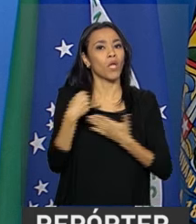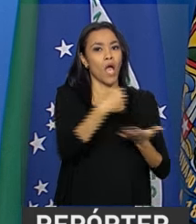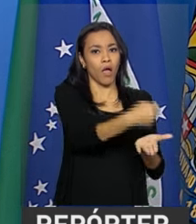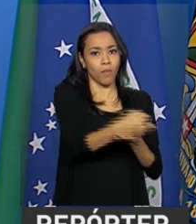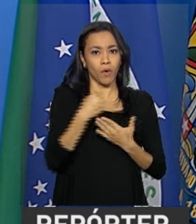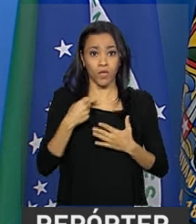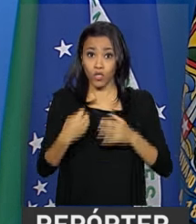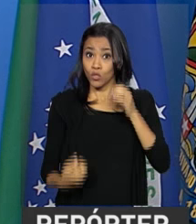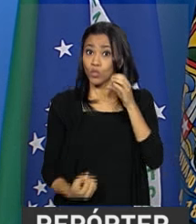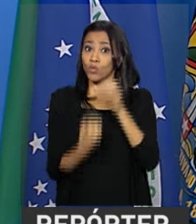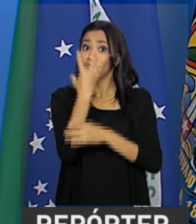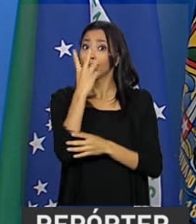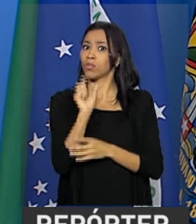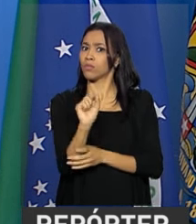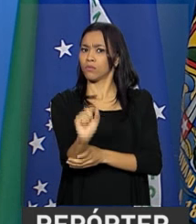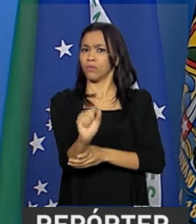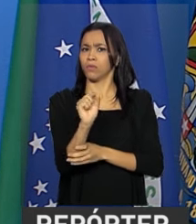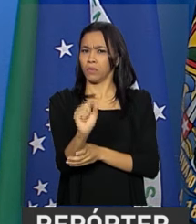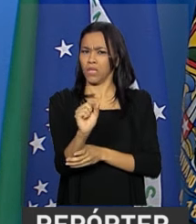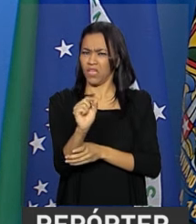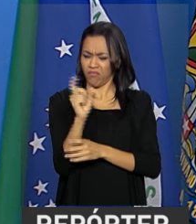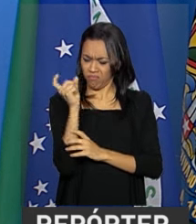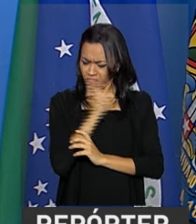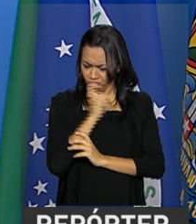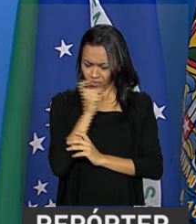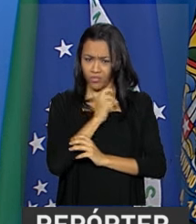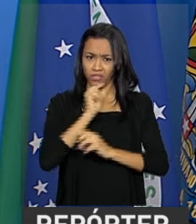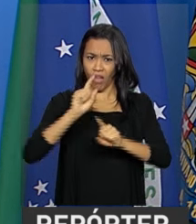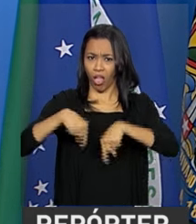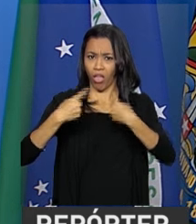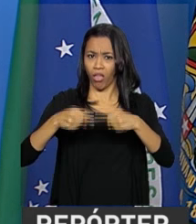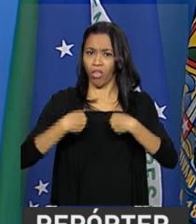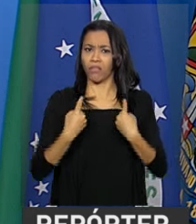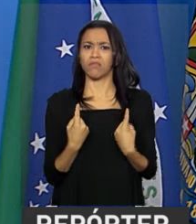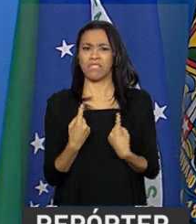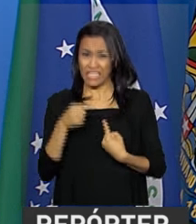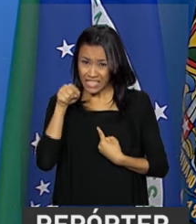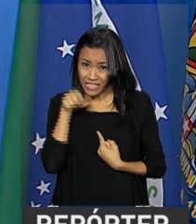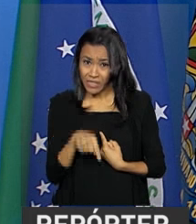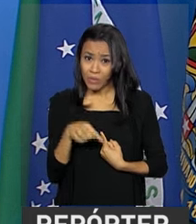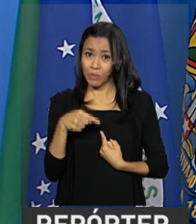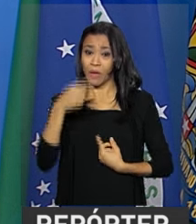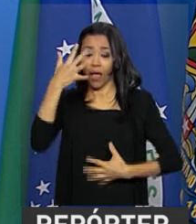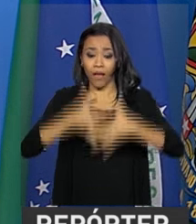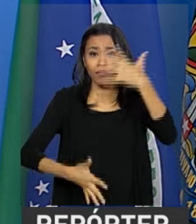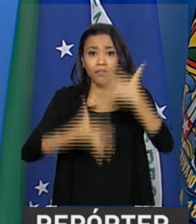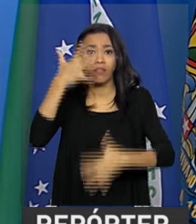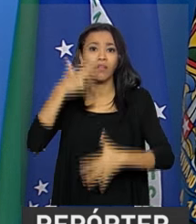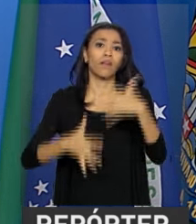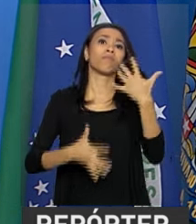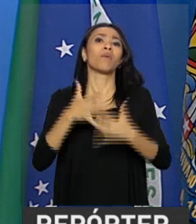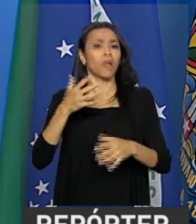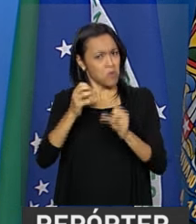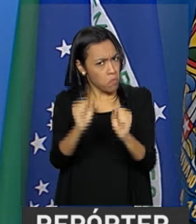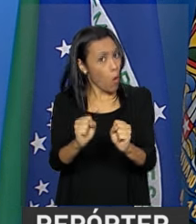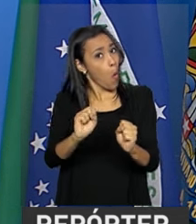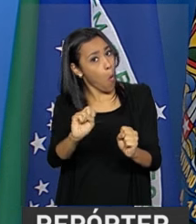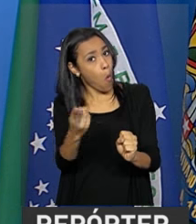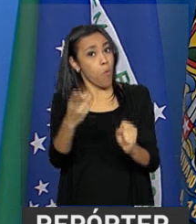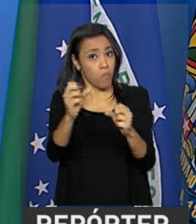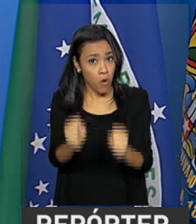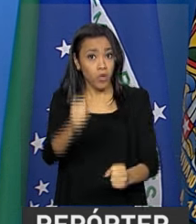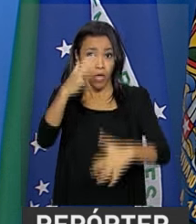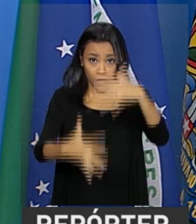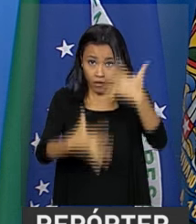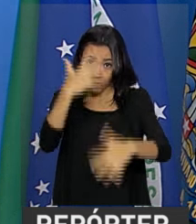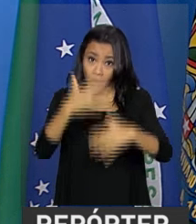fato, volto a dizer, leviano como este, que embaraça a atividade, ou pode embaraçar a